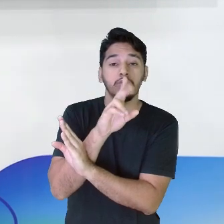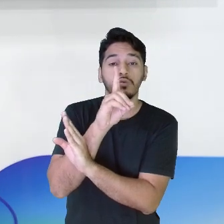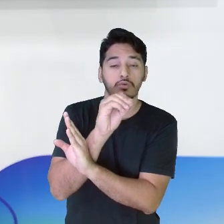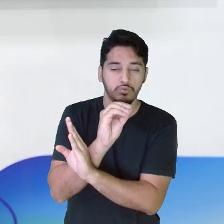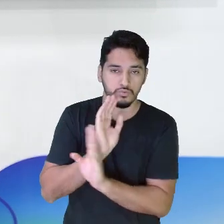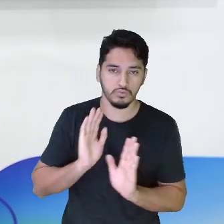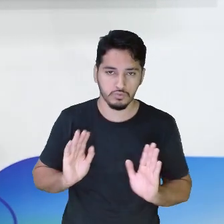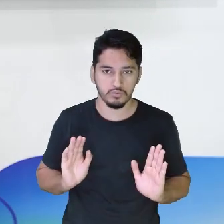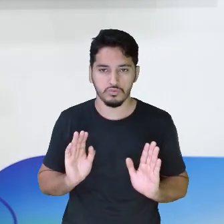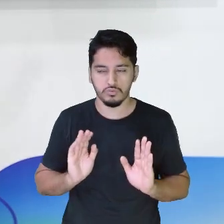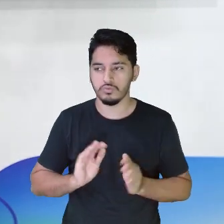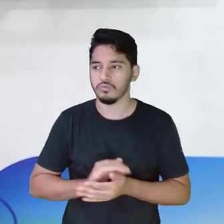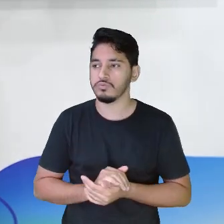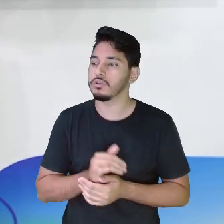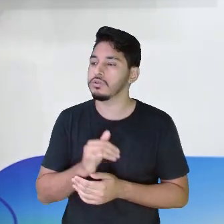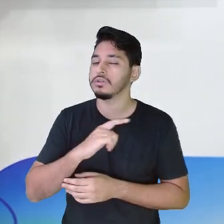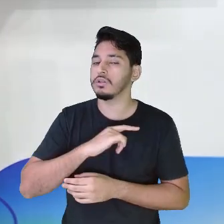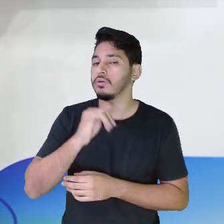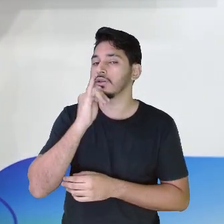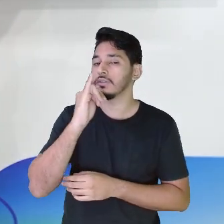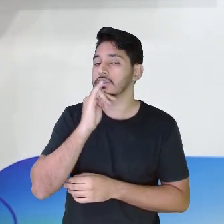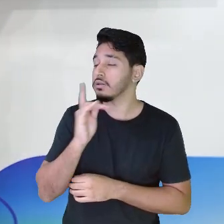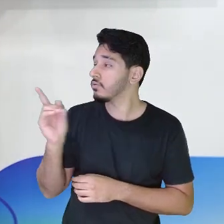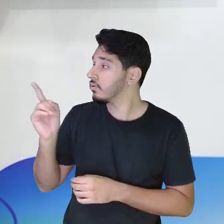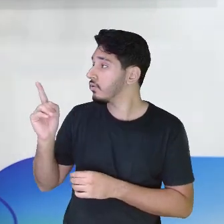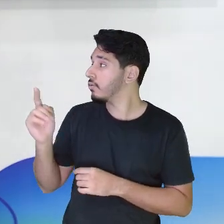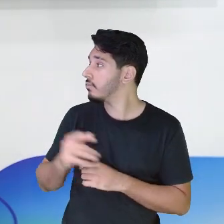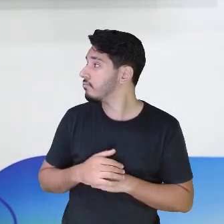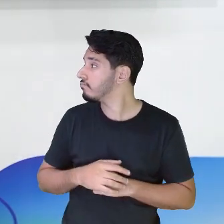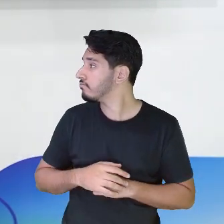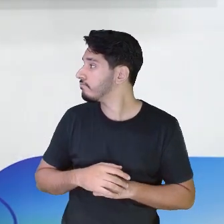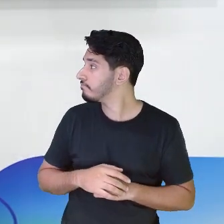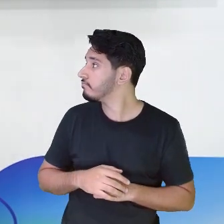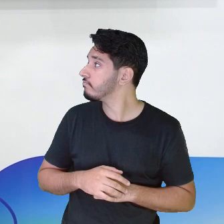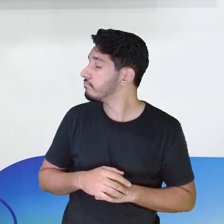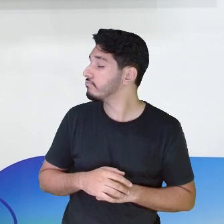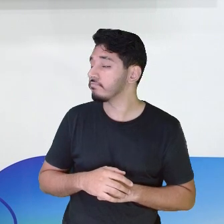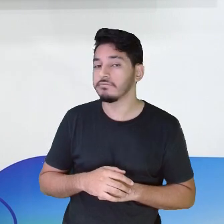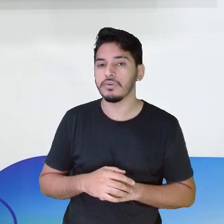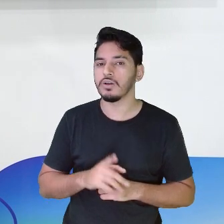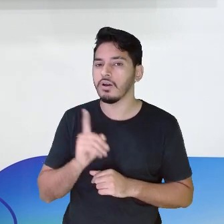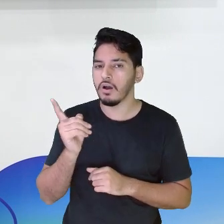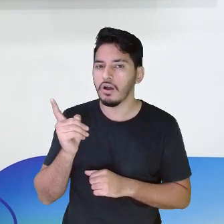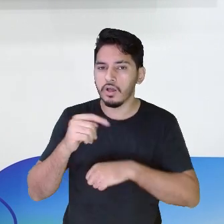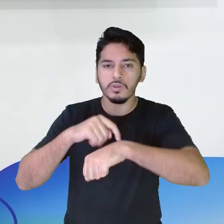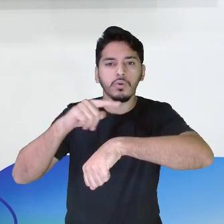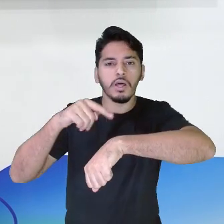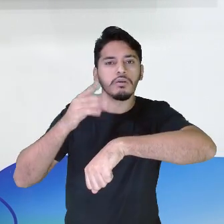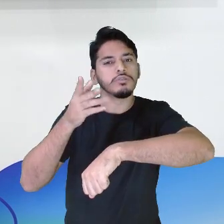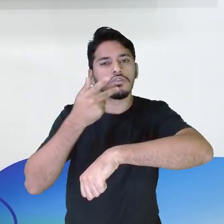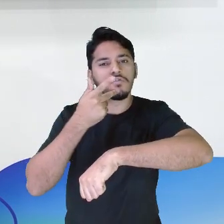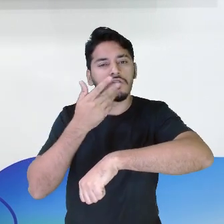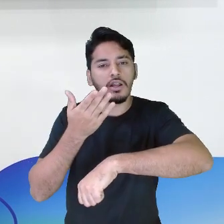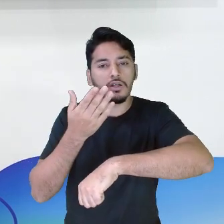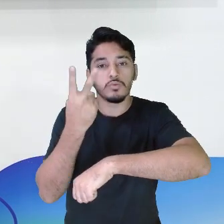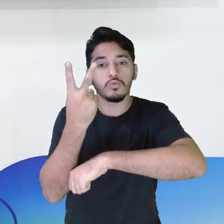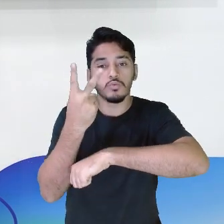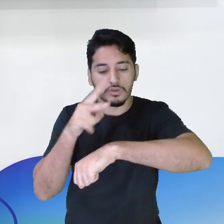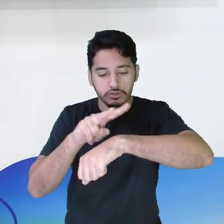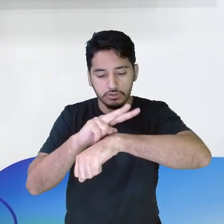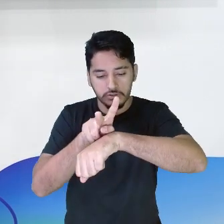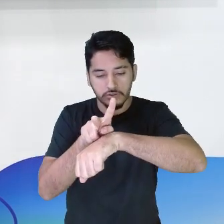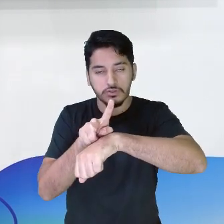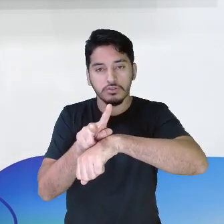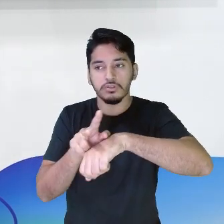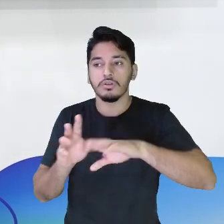ângulo agudo. Eu tenho o exemplo do ângulo agudo aqui. E no meu relógio, ó, como eu tinha falado para vocês, 2 horas. É